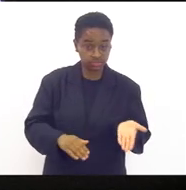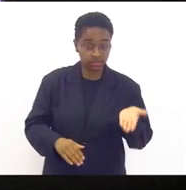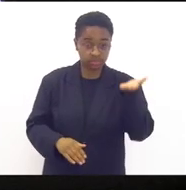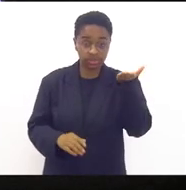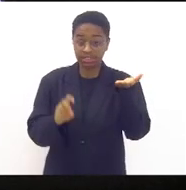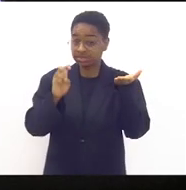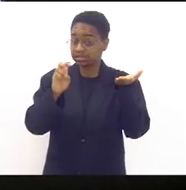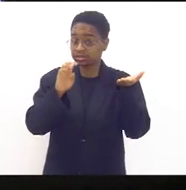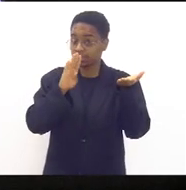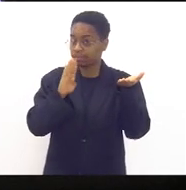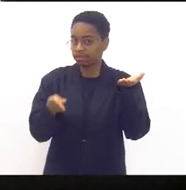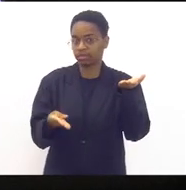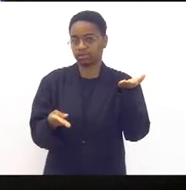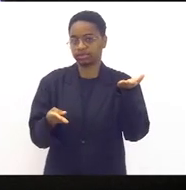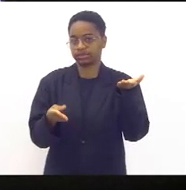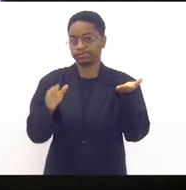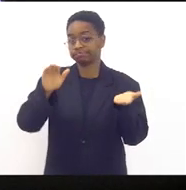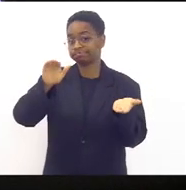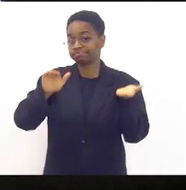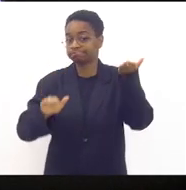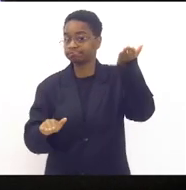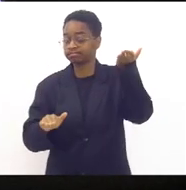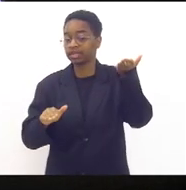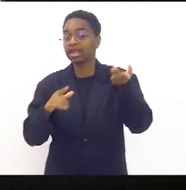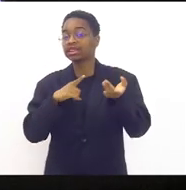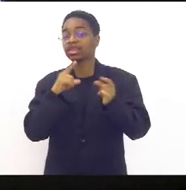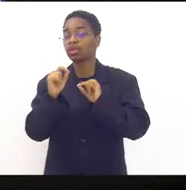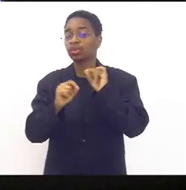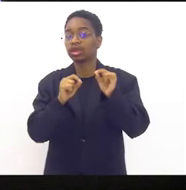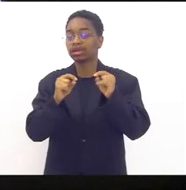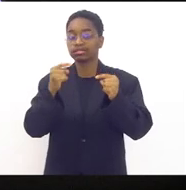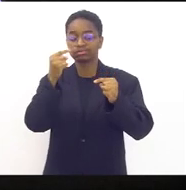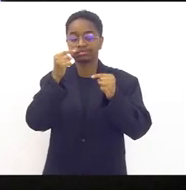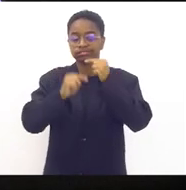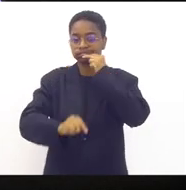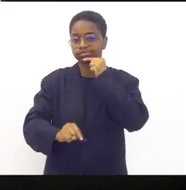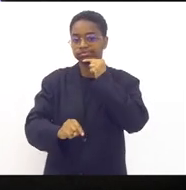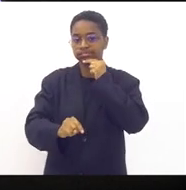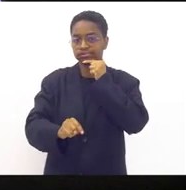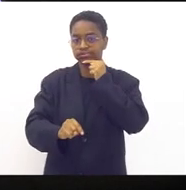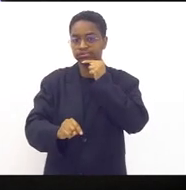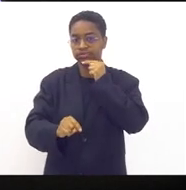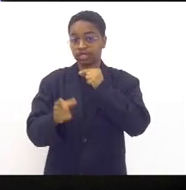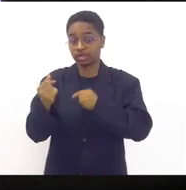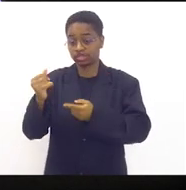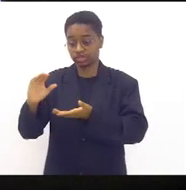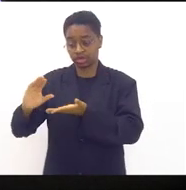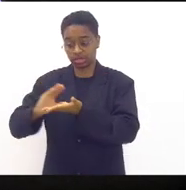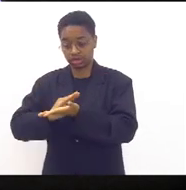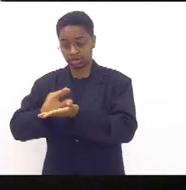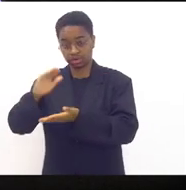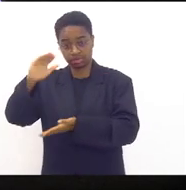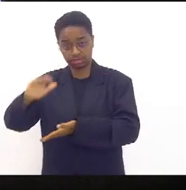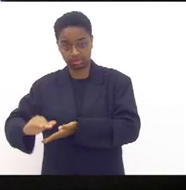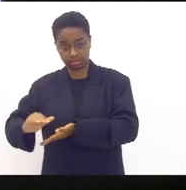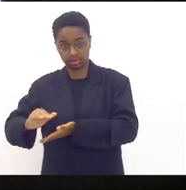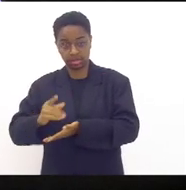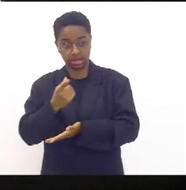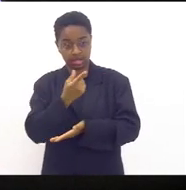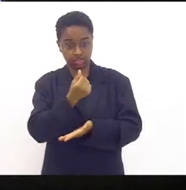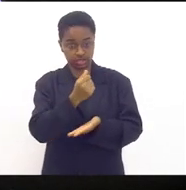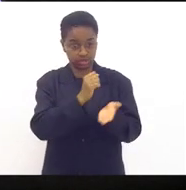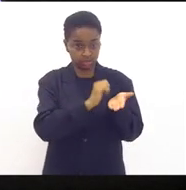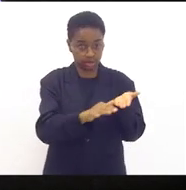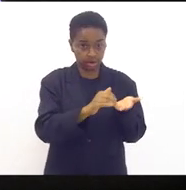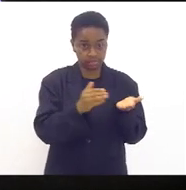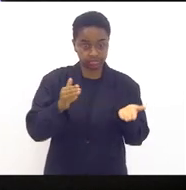de 5.200, ou seja, nós temos um descasamento entre receita e despesa